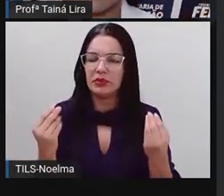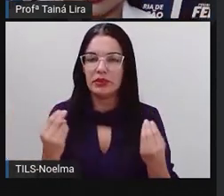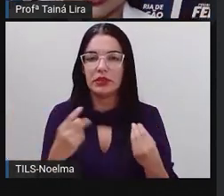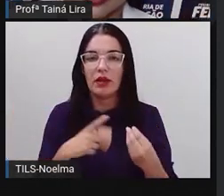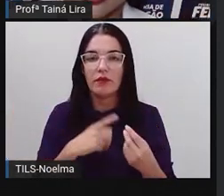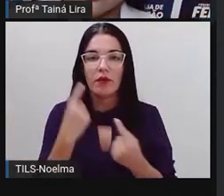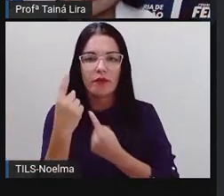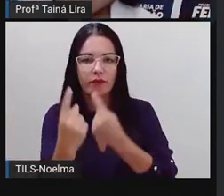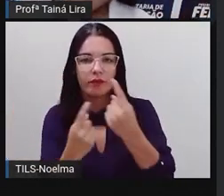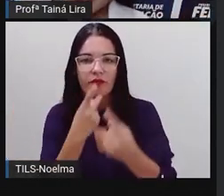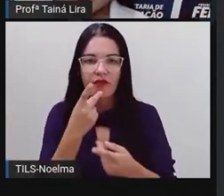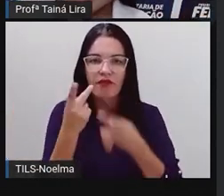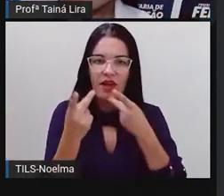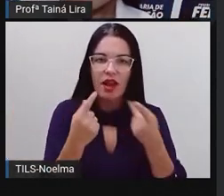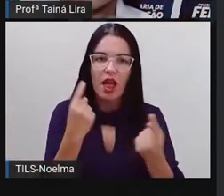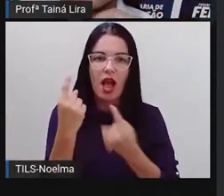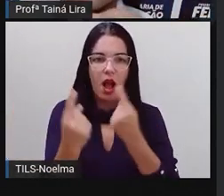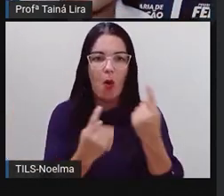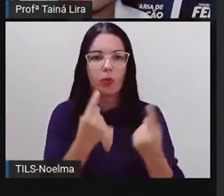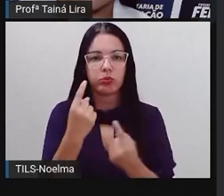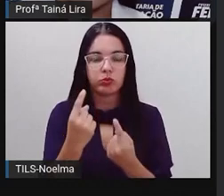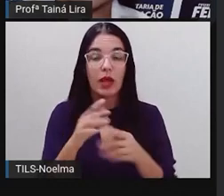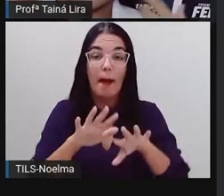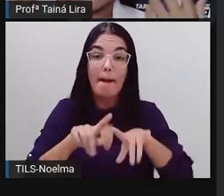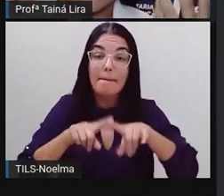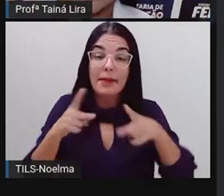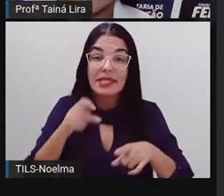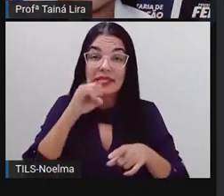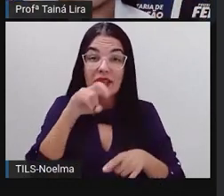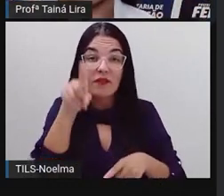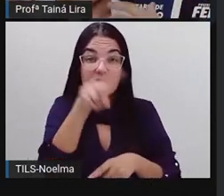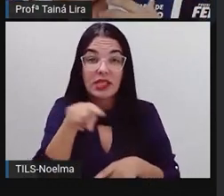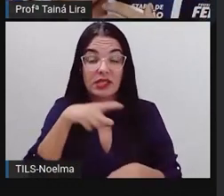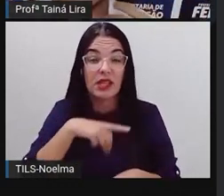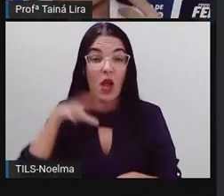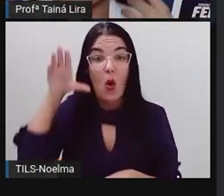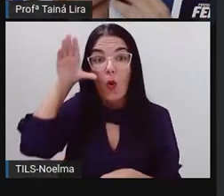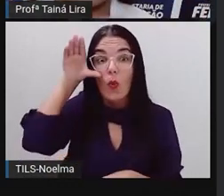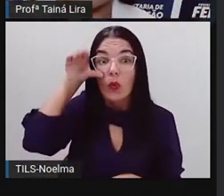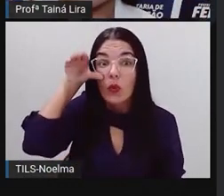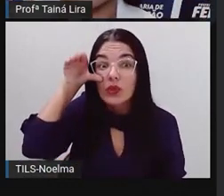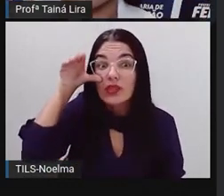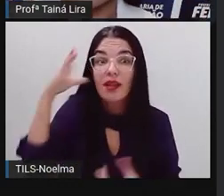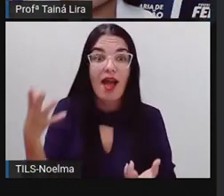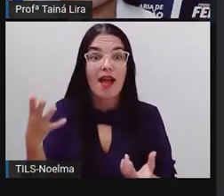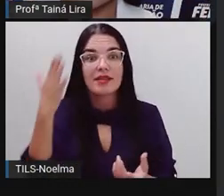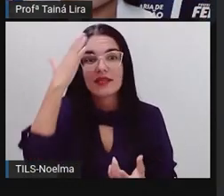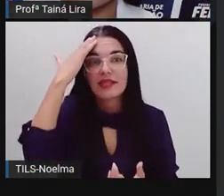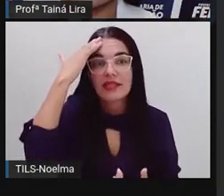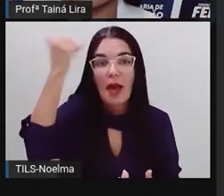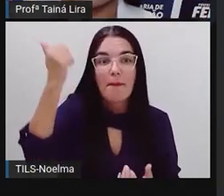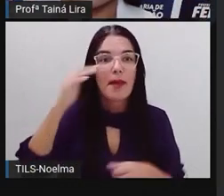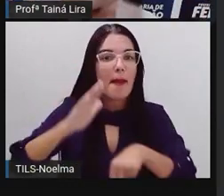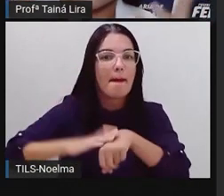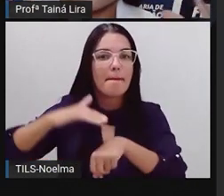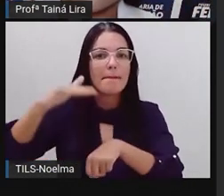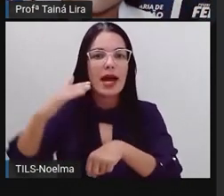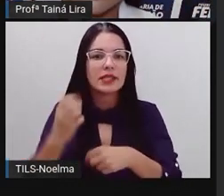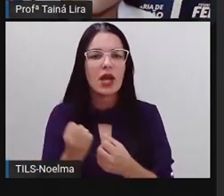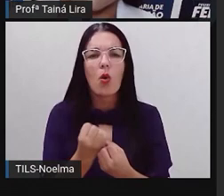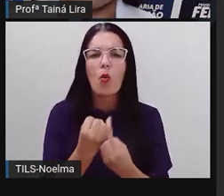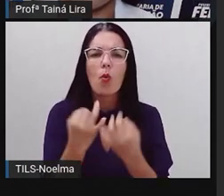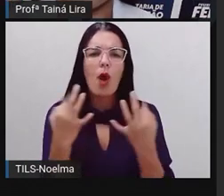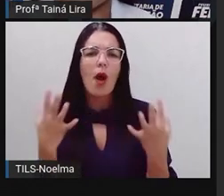aqui vai citar o monstro mas se vocês tiverem curiosidade de conhecer mais saber quais são os